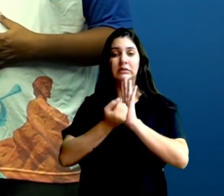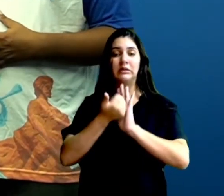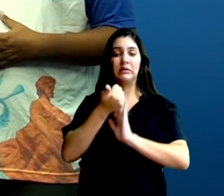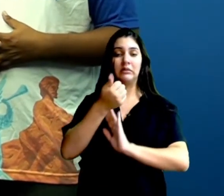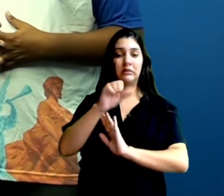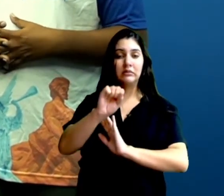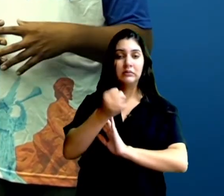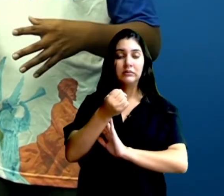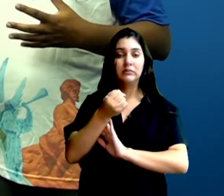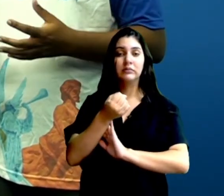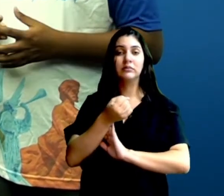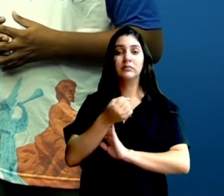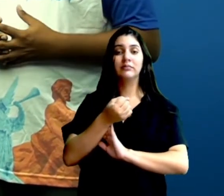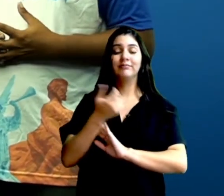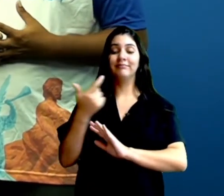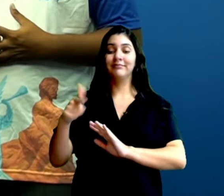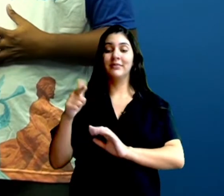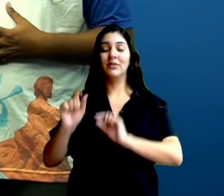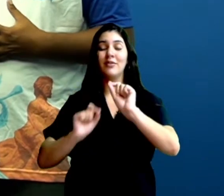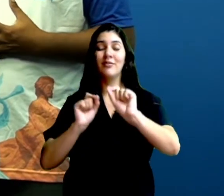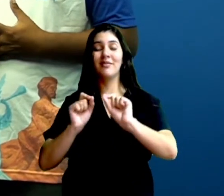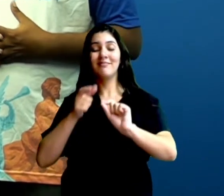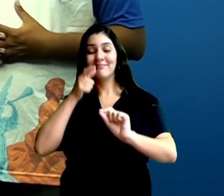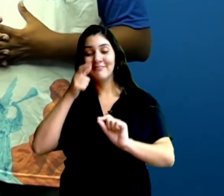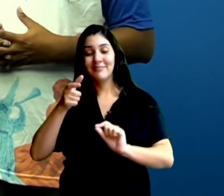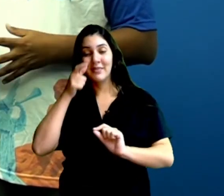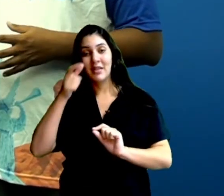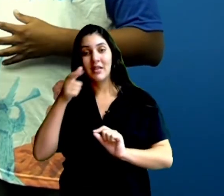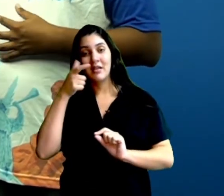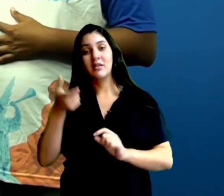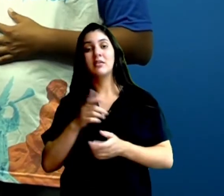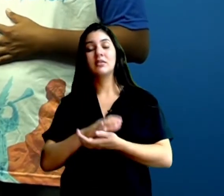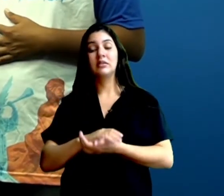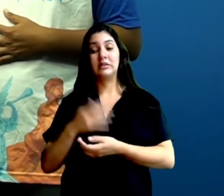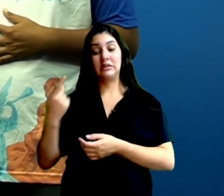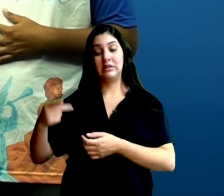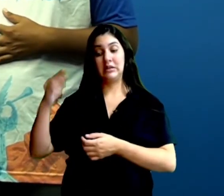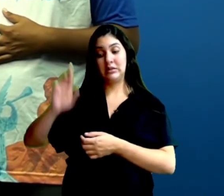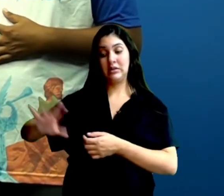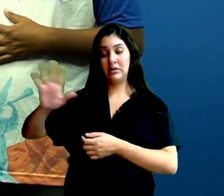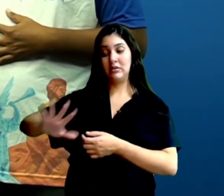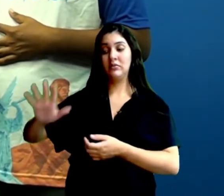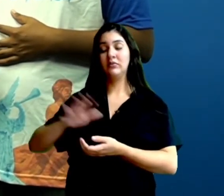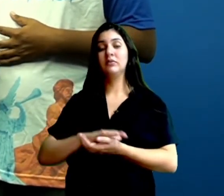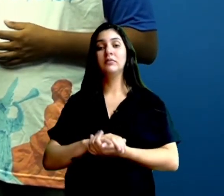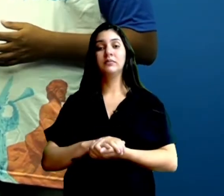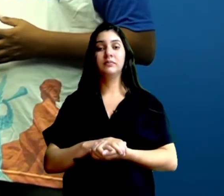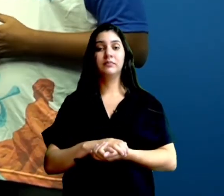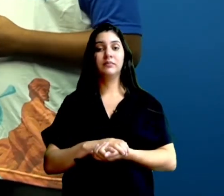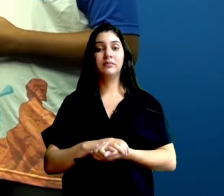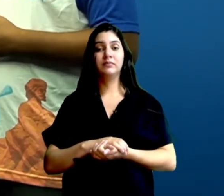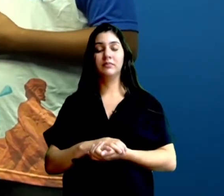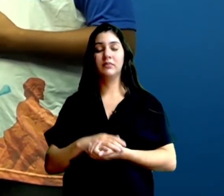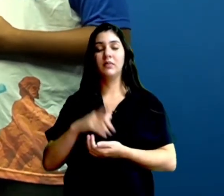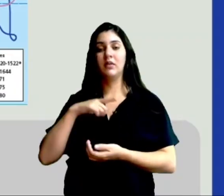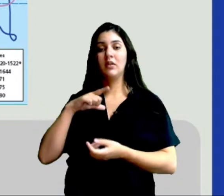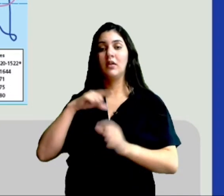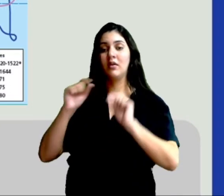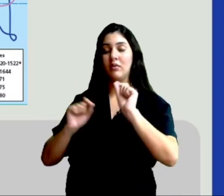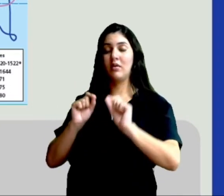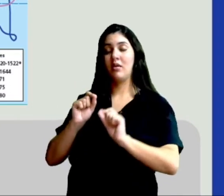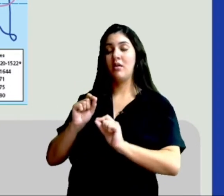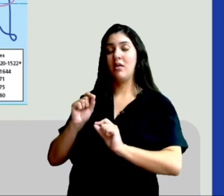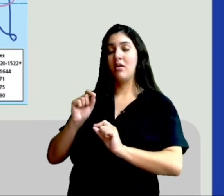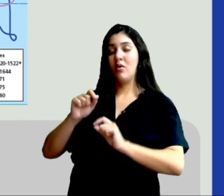XVIII, não havia muito interesse na colonização dessa região. Então está aqui a Austrália,